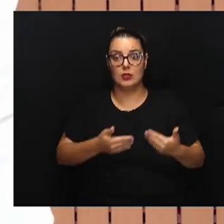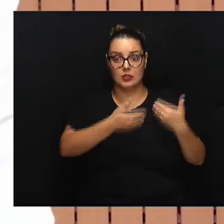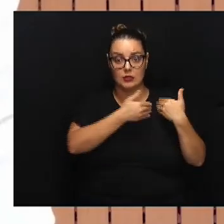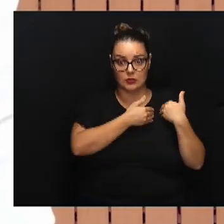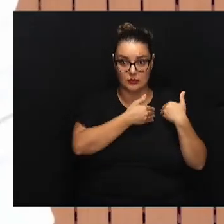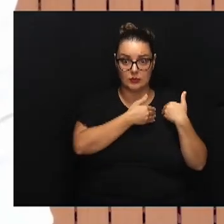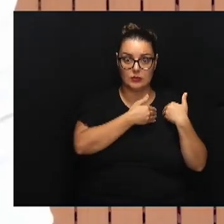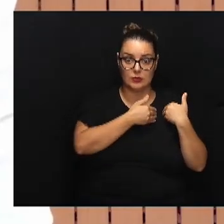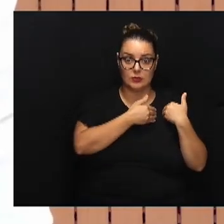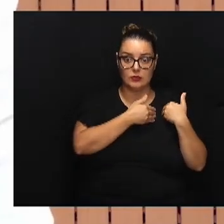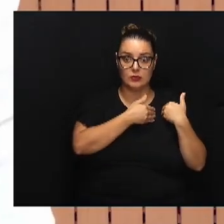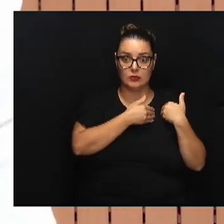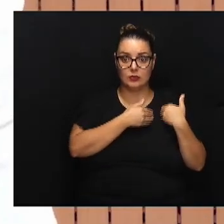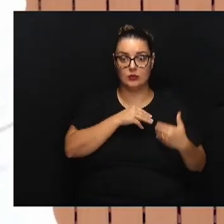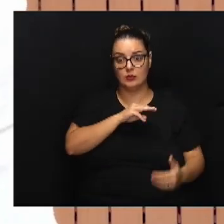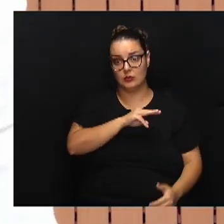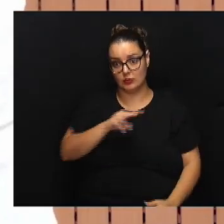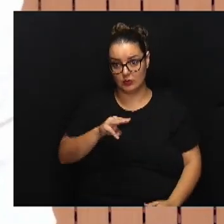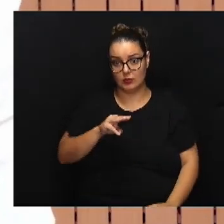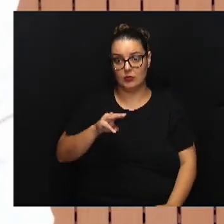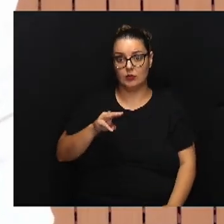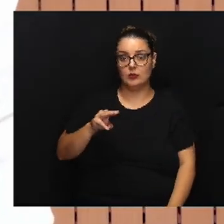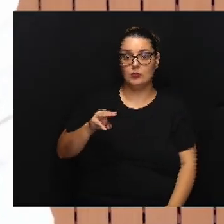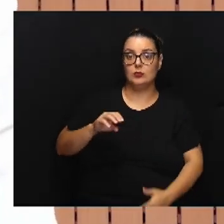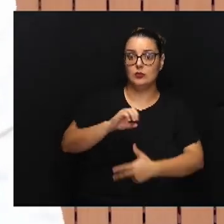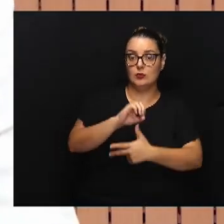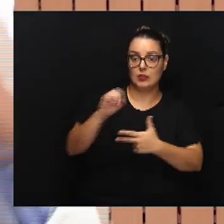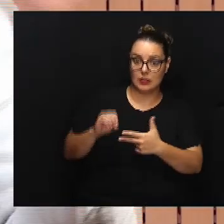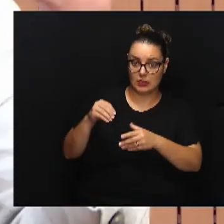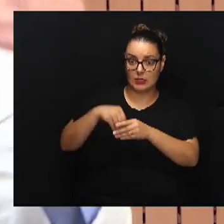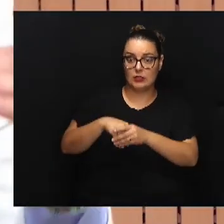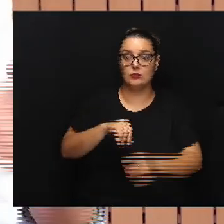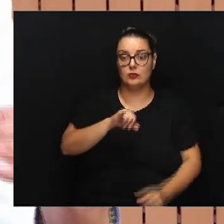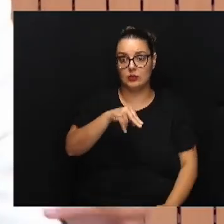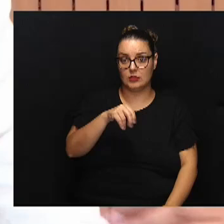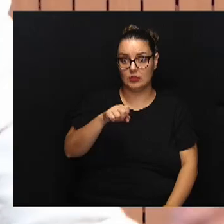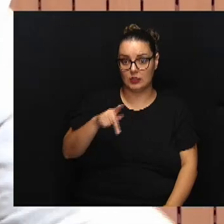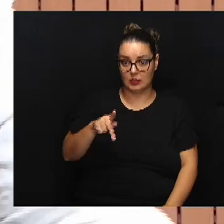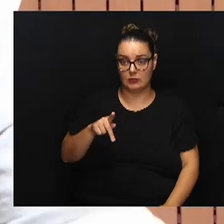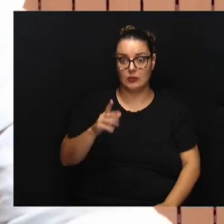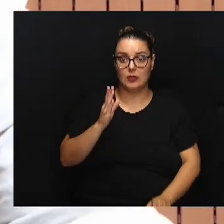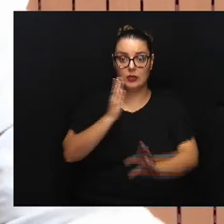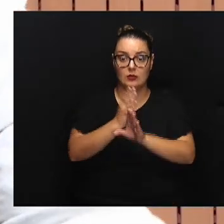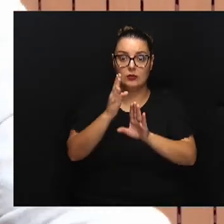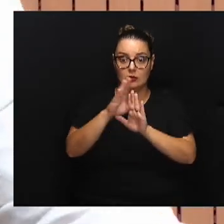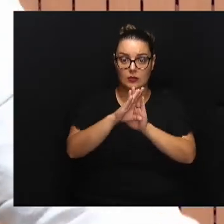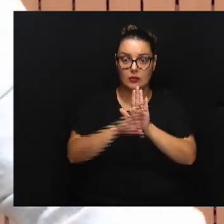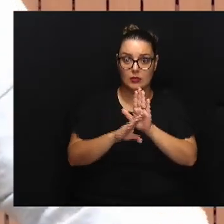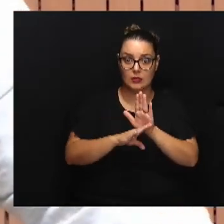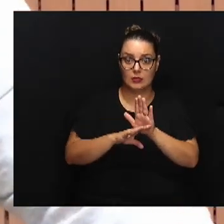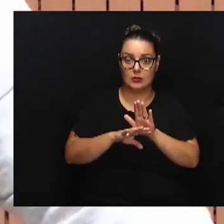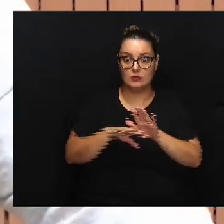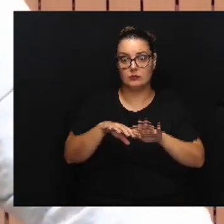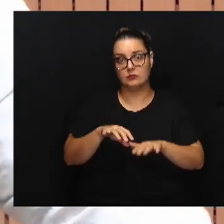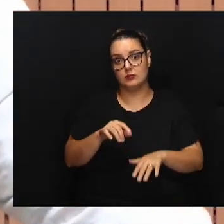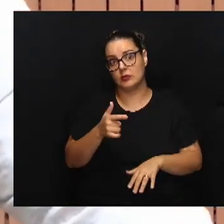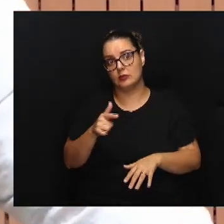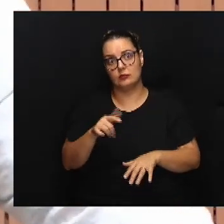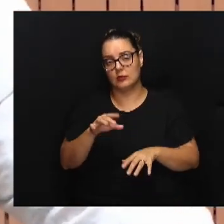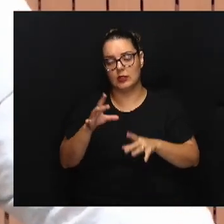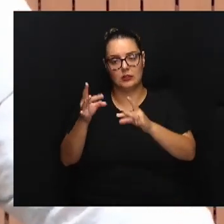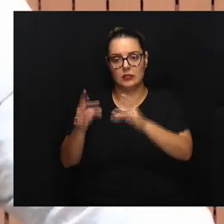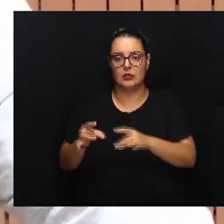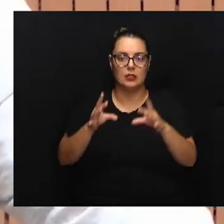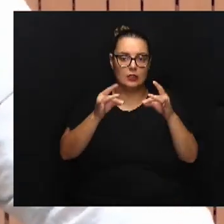na página do Enem, no INEP, nós encontramos esses dados desagregados, né? É